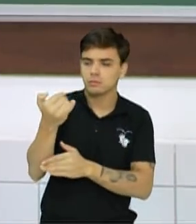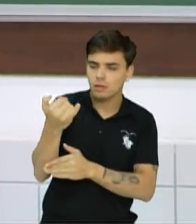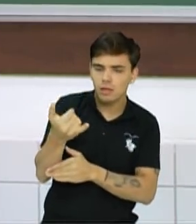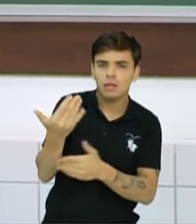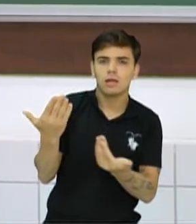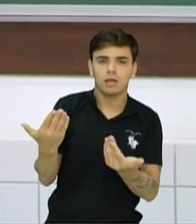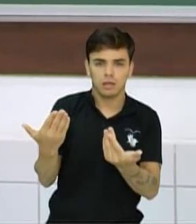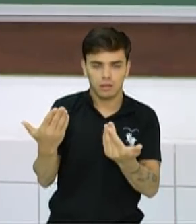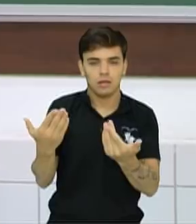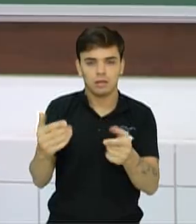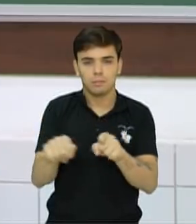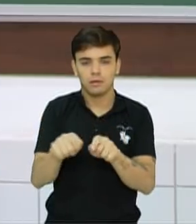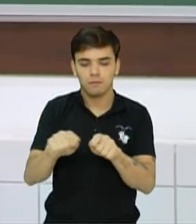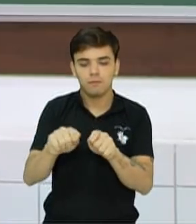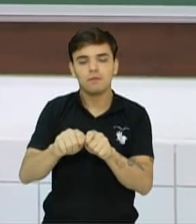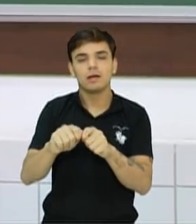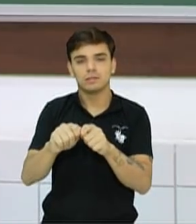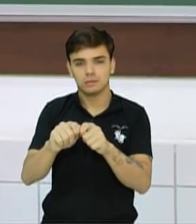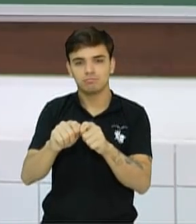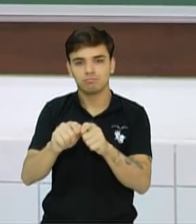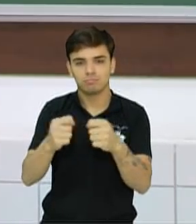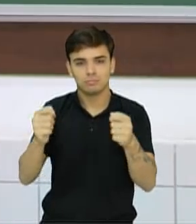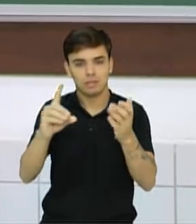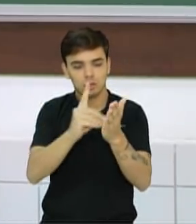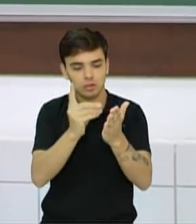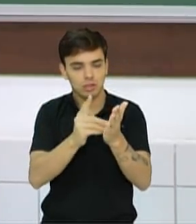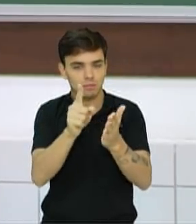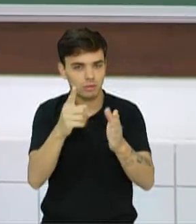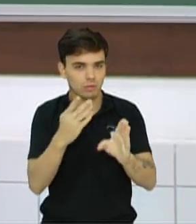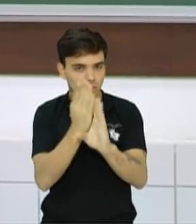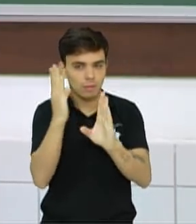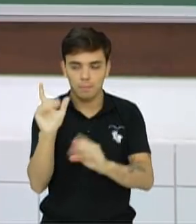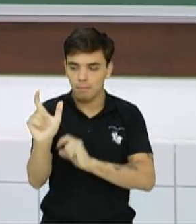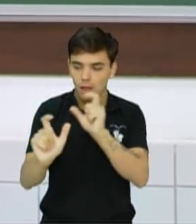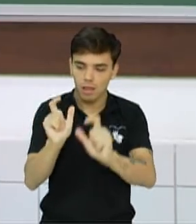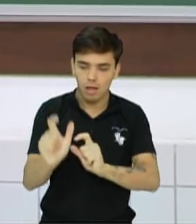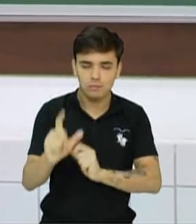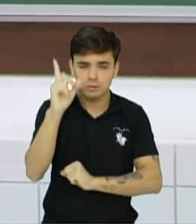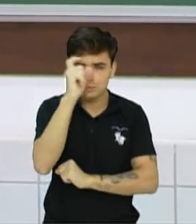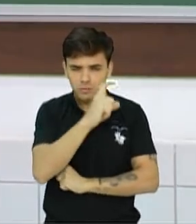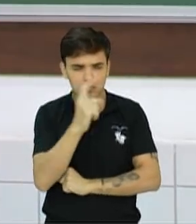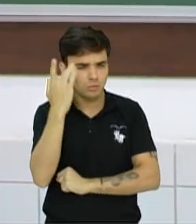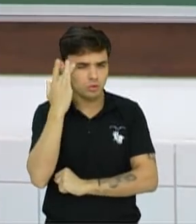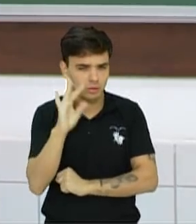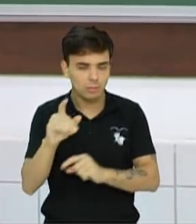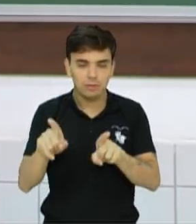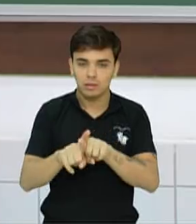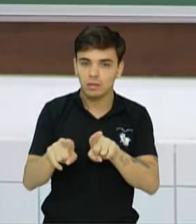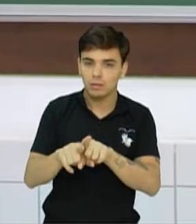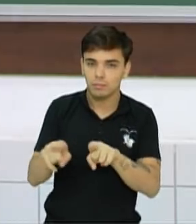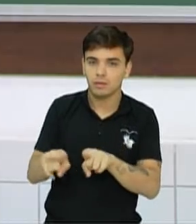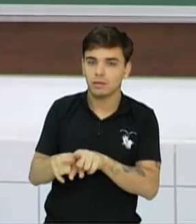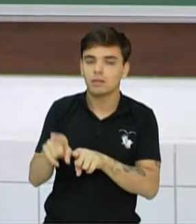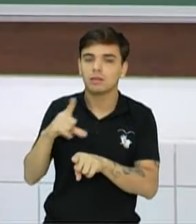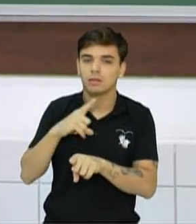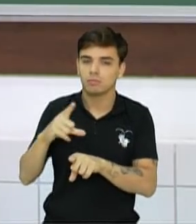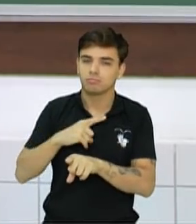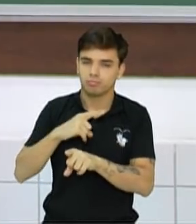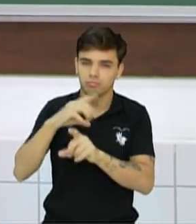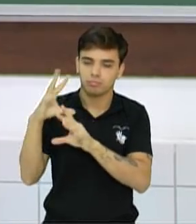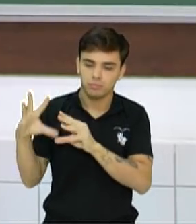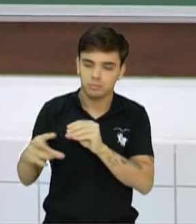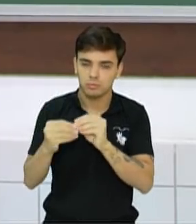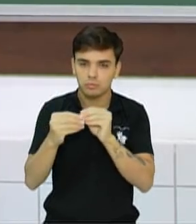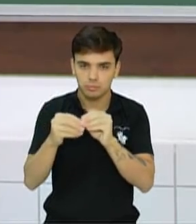façam um glossário, com as palavras que vocês vão encontrar aqui, façam uma associação com a aula que já foi dada sobre esse